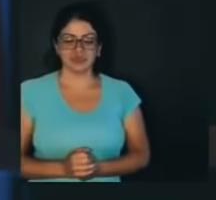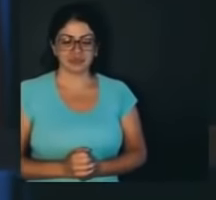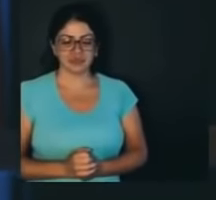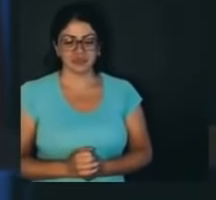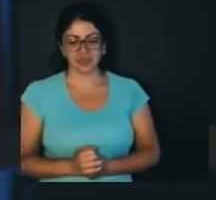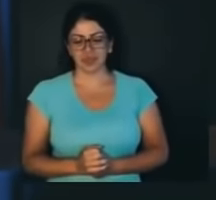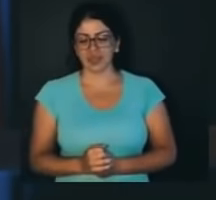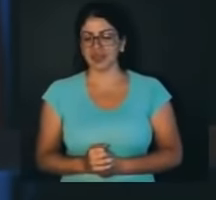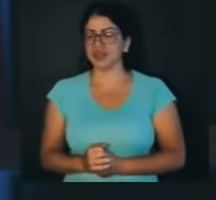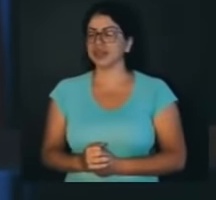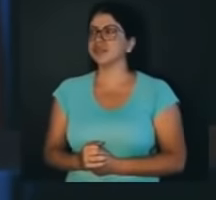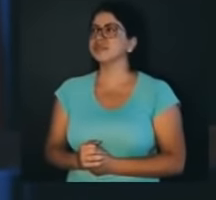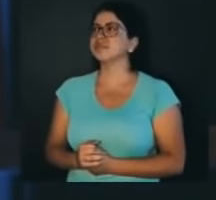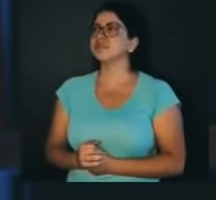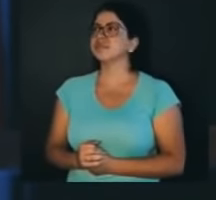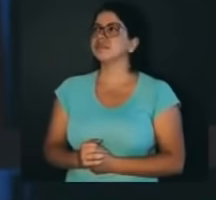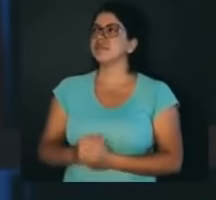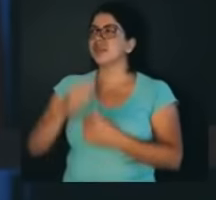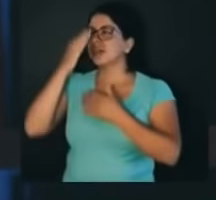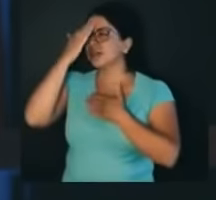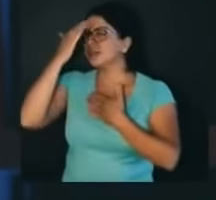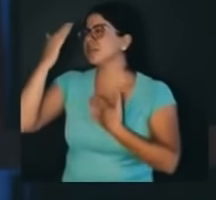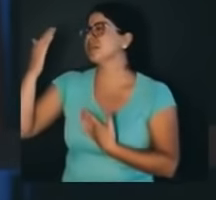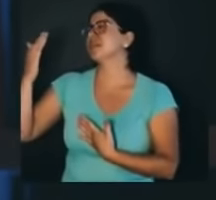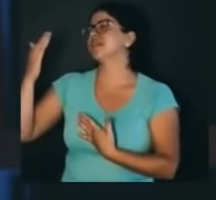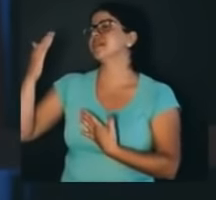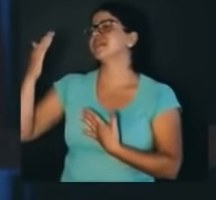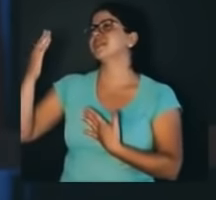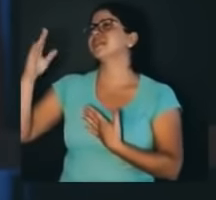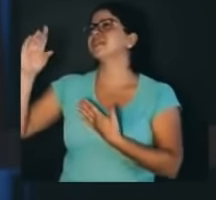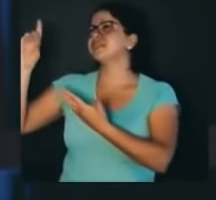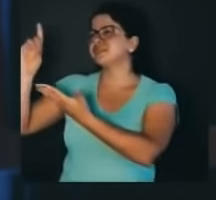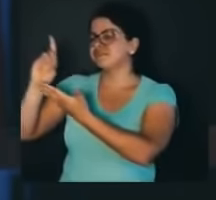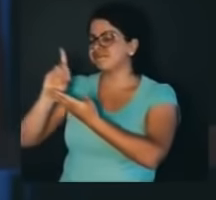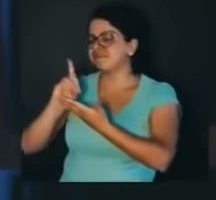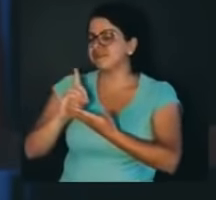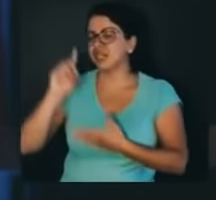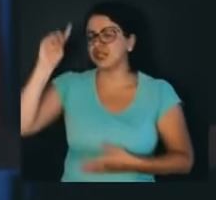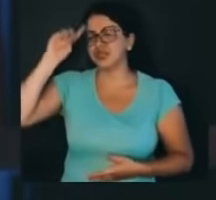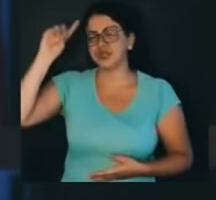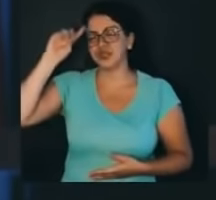todos os dias da nossa vida, em nome de Jesus.